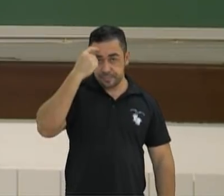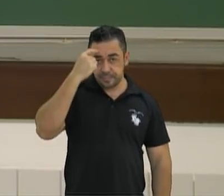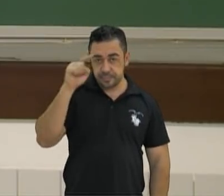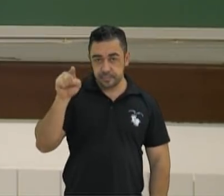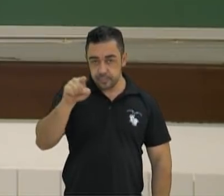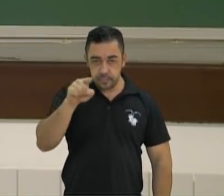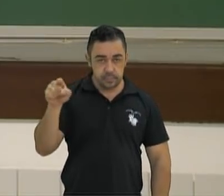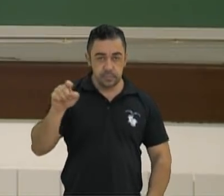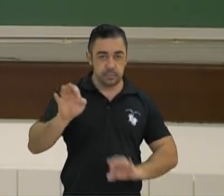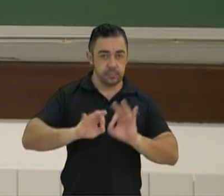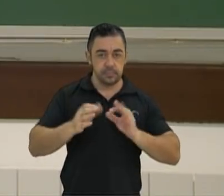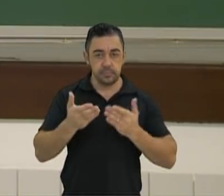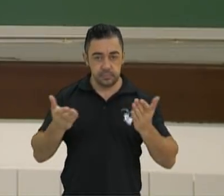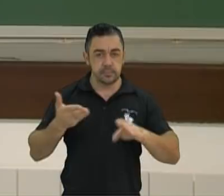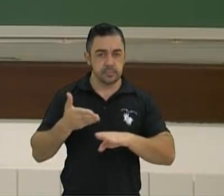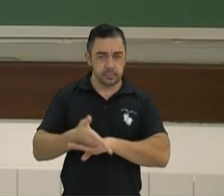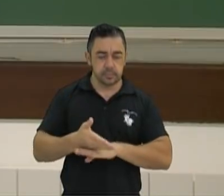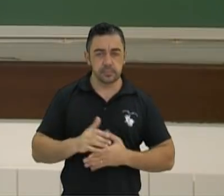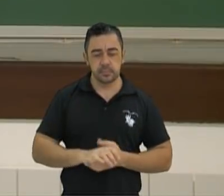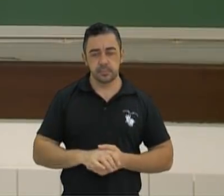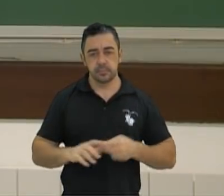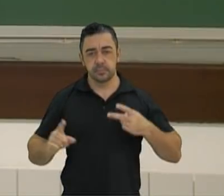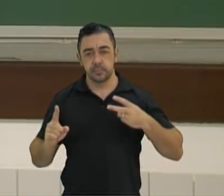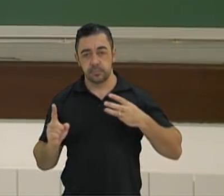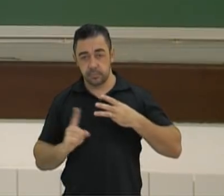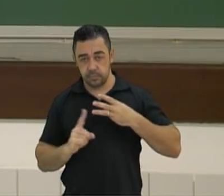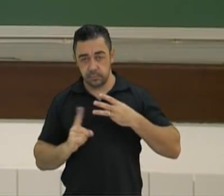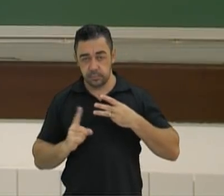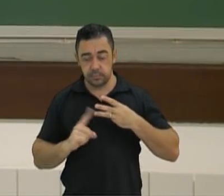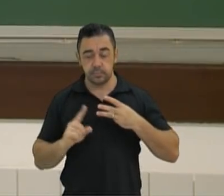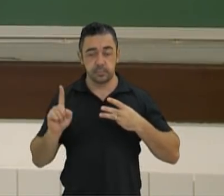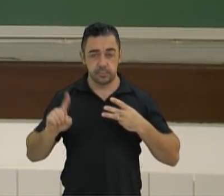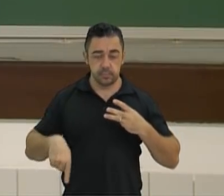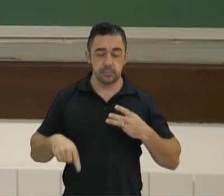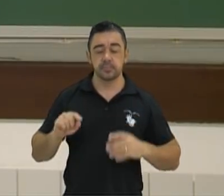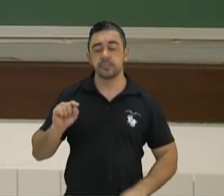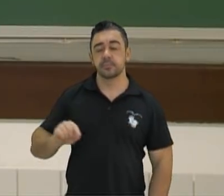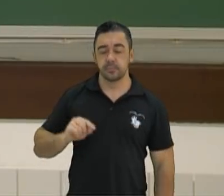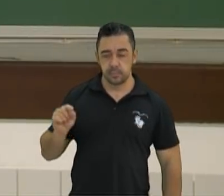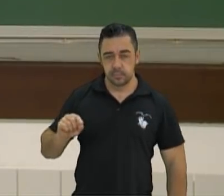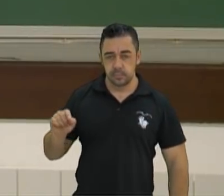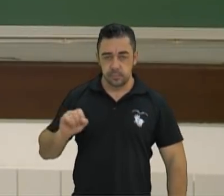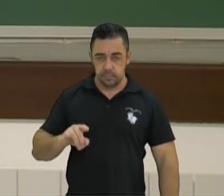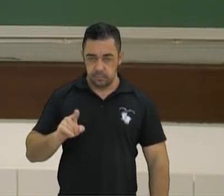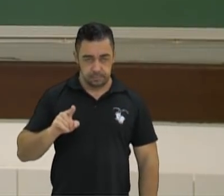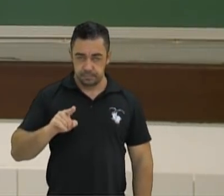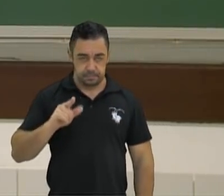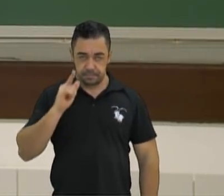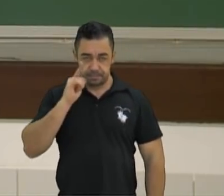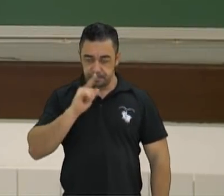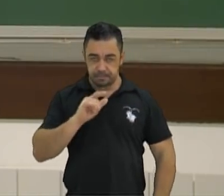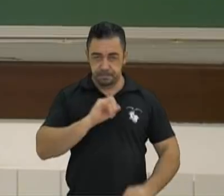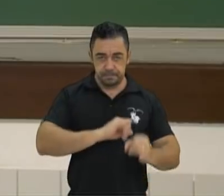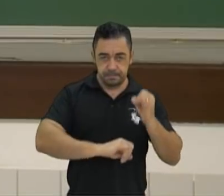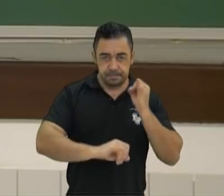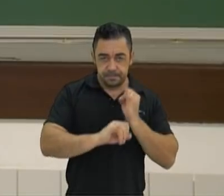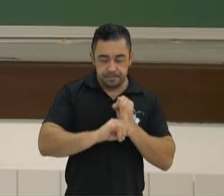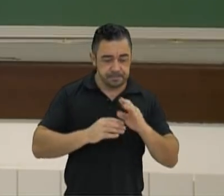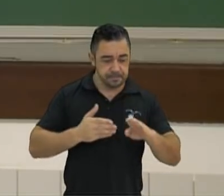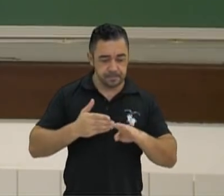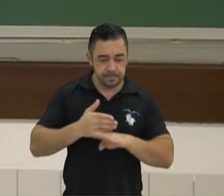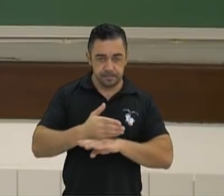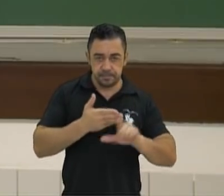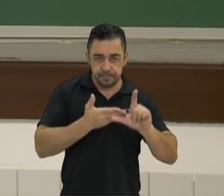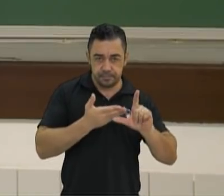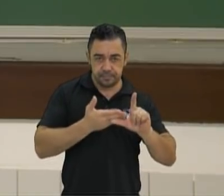você. Então, participe. Outro recado muito importante é: se você não está conseguindo ter acesso